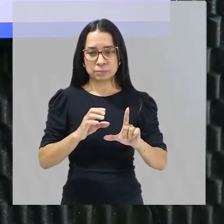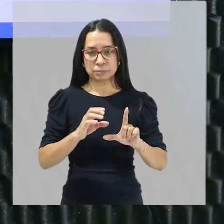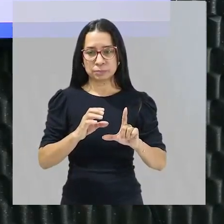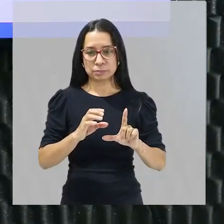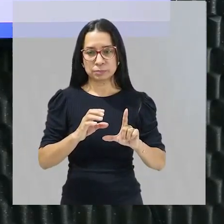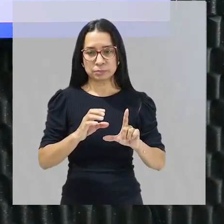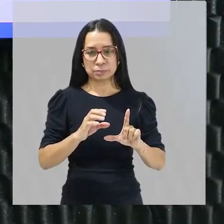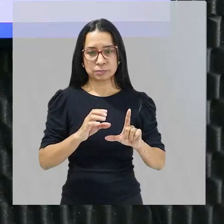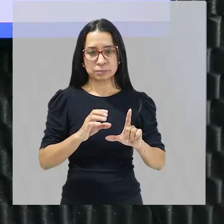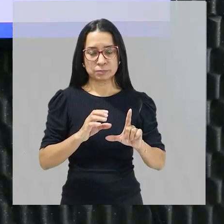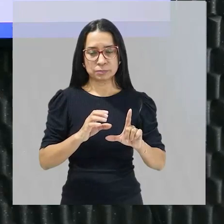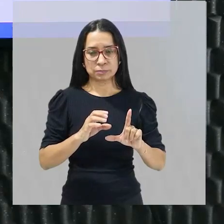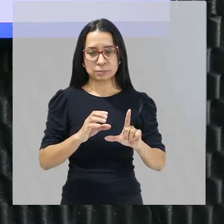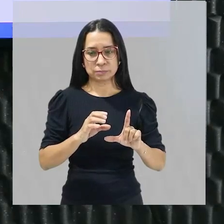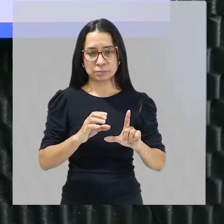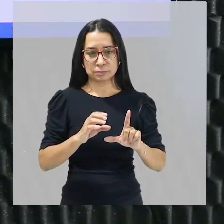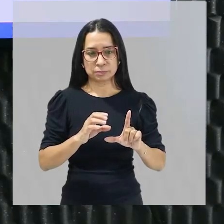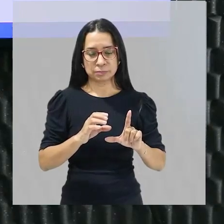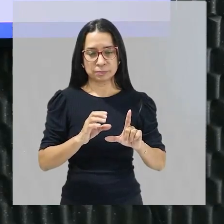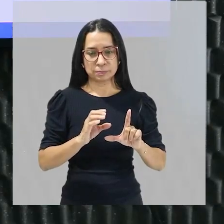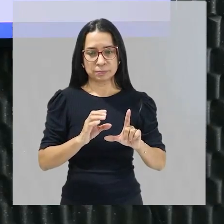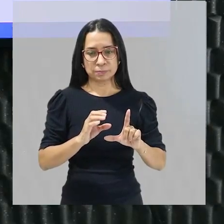manipuladora do desejo, criando o desejo,